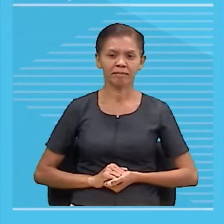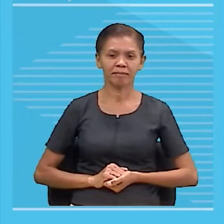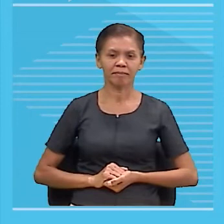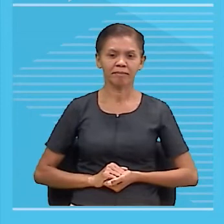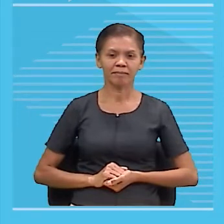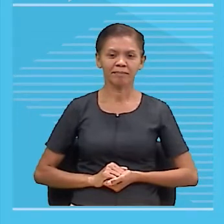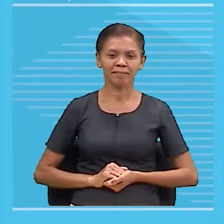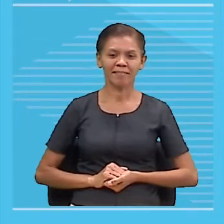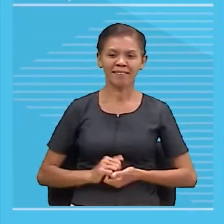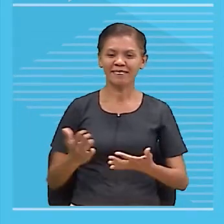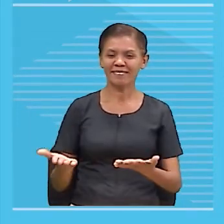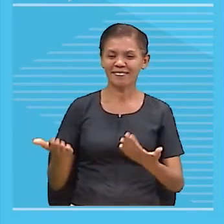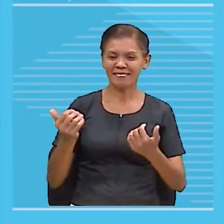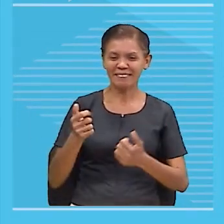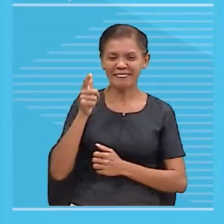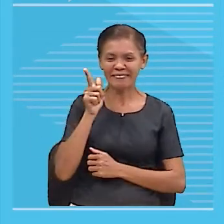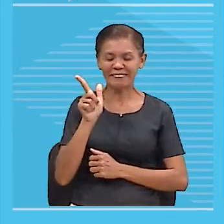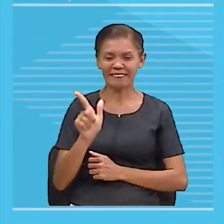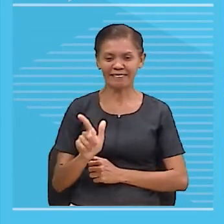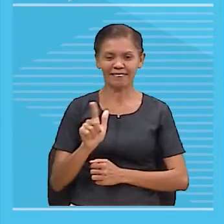Vamos lá, jovens. Vamos lá.